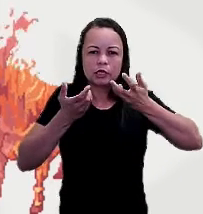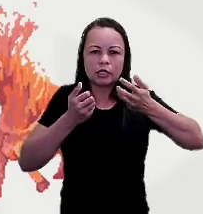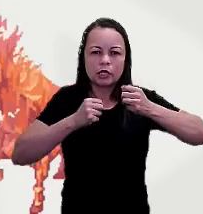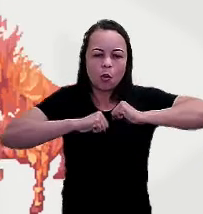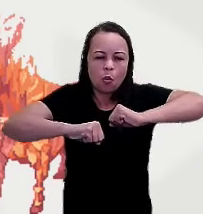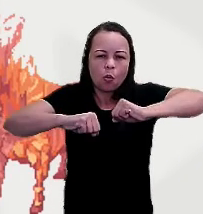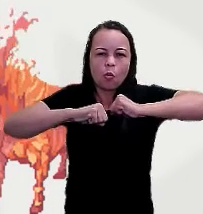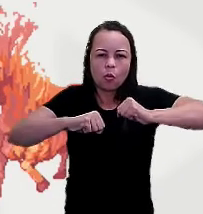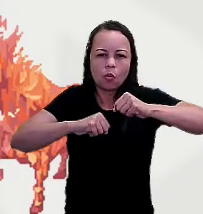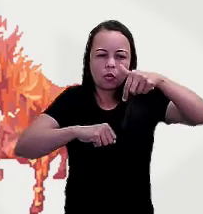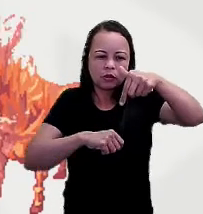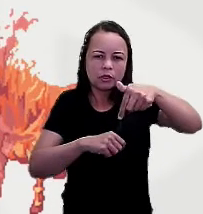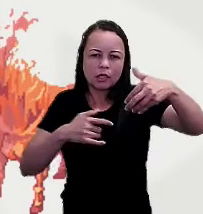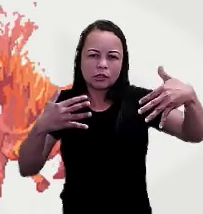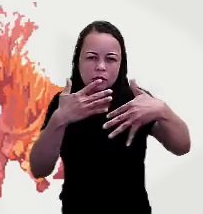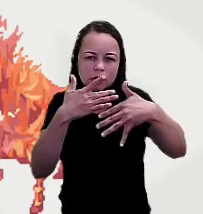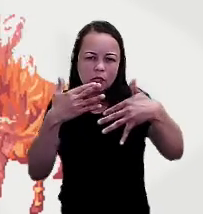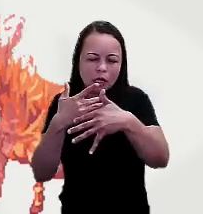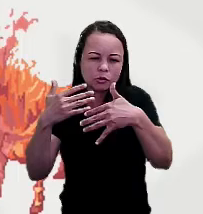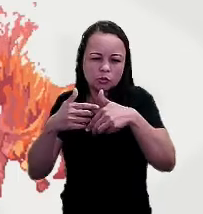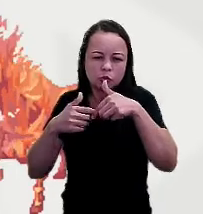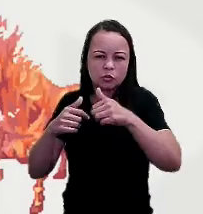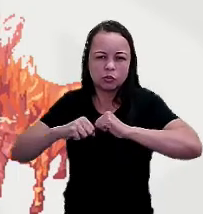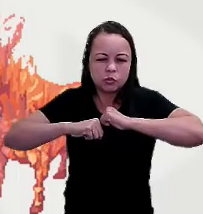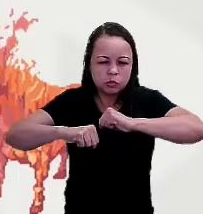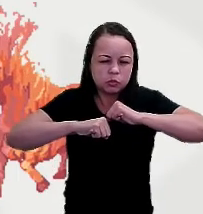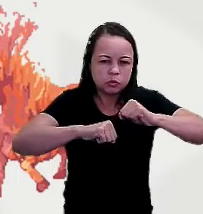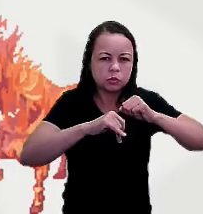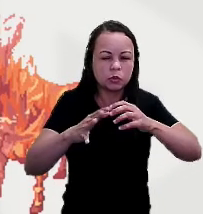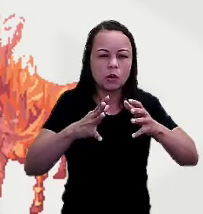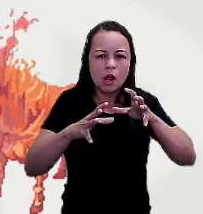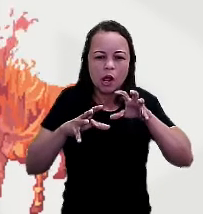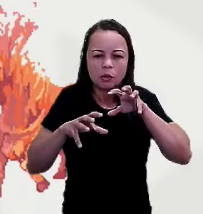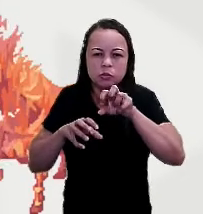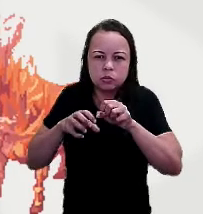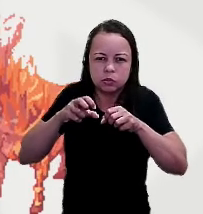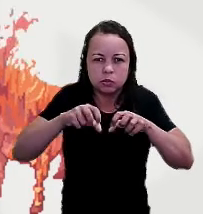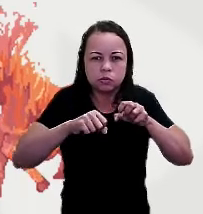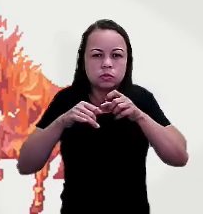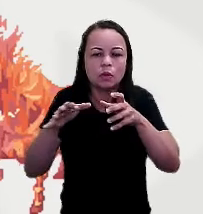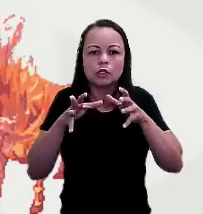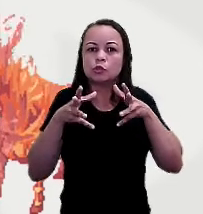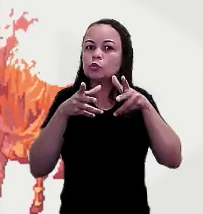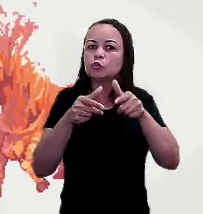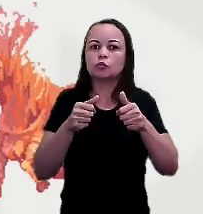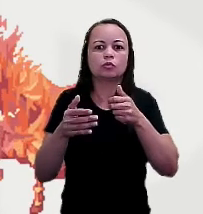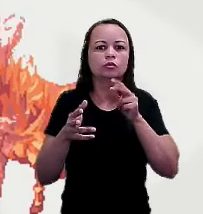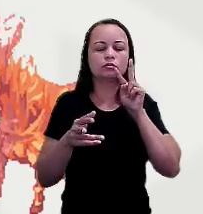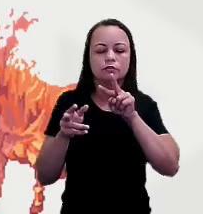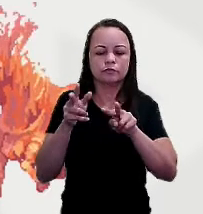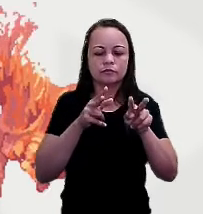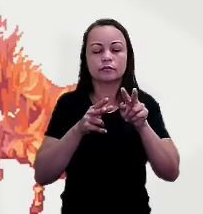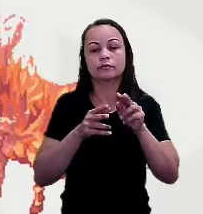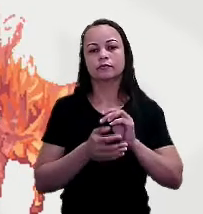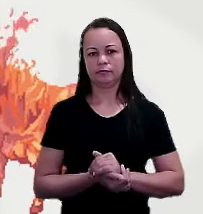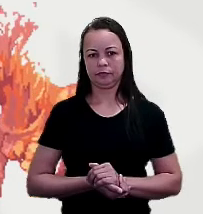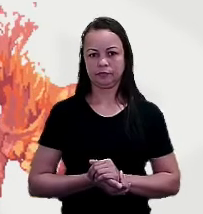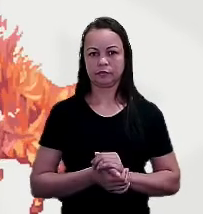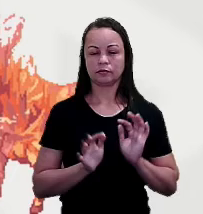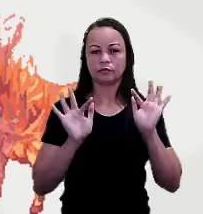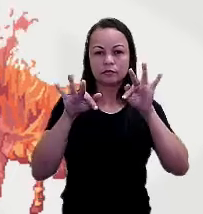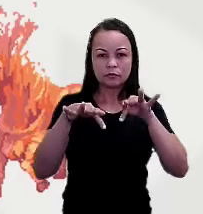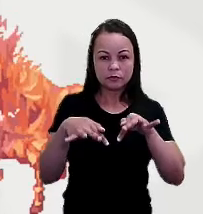quando se transforma, ataca sem piedade tudo que vê pela frente. Ao final da corrida, já